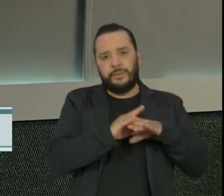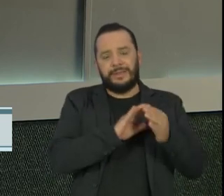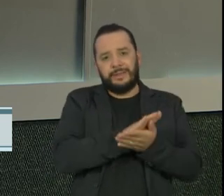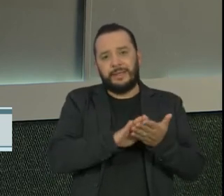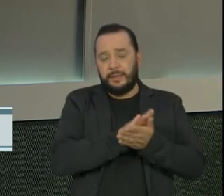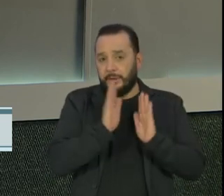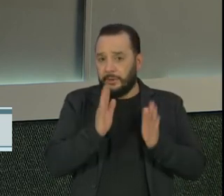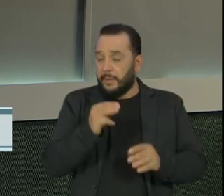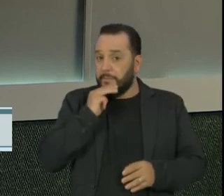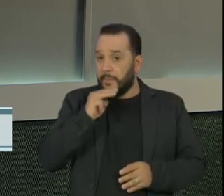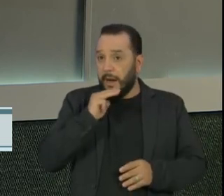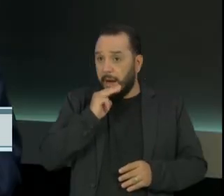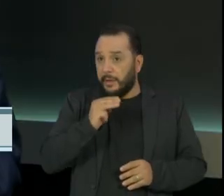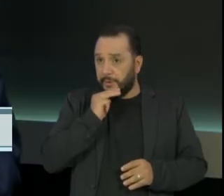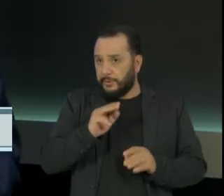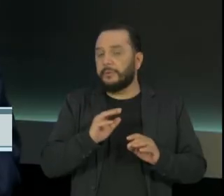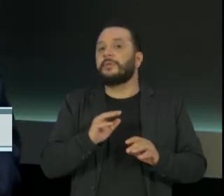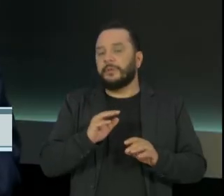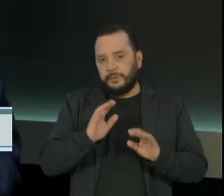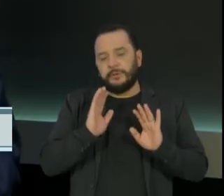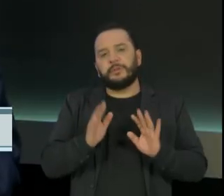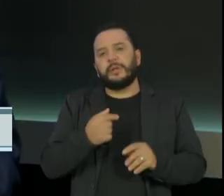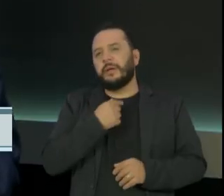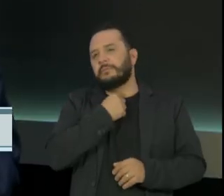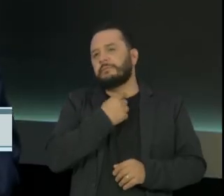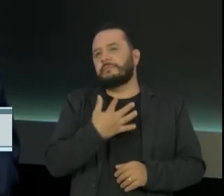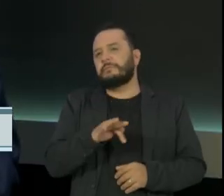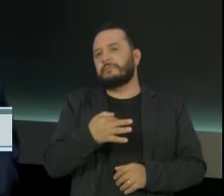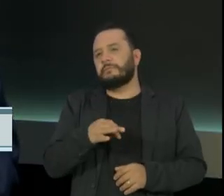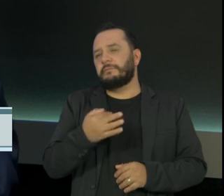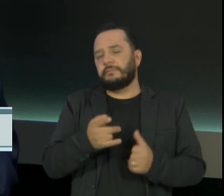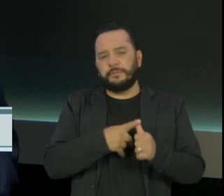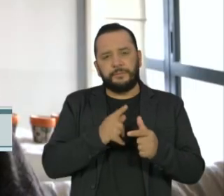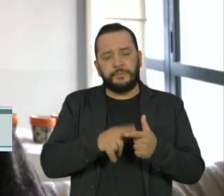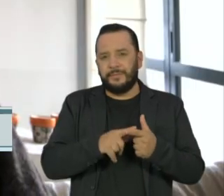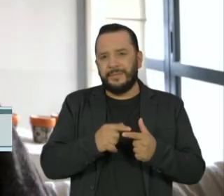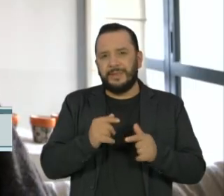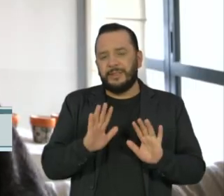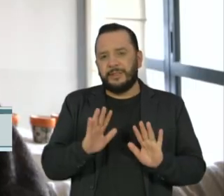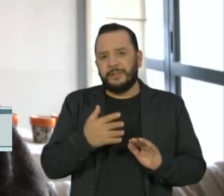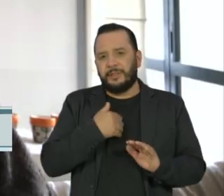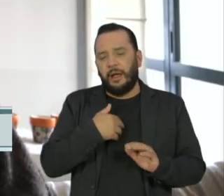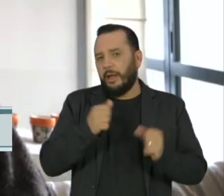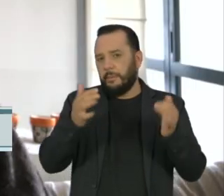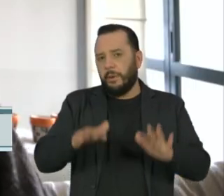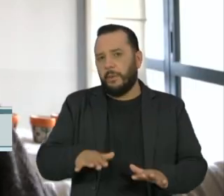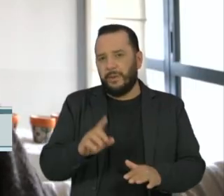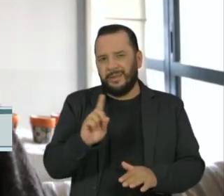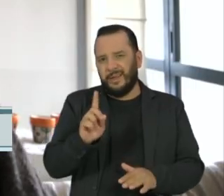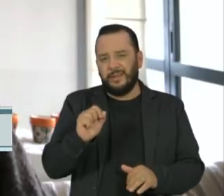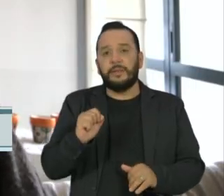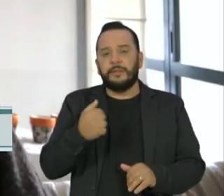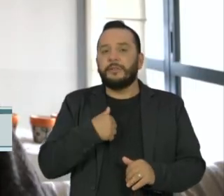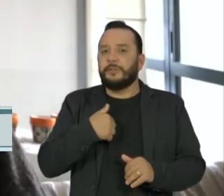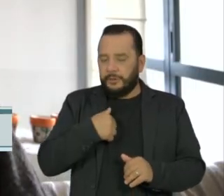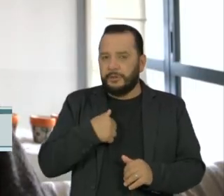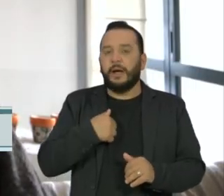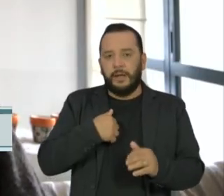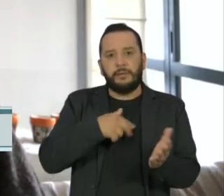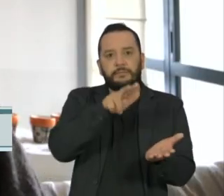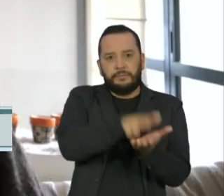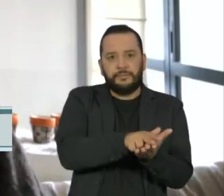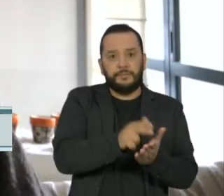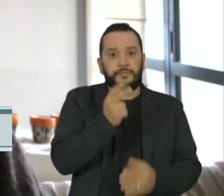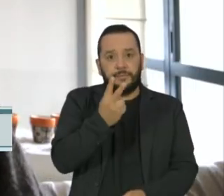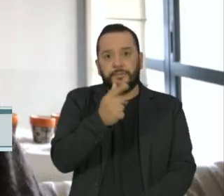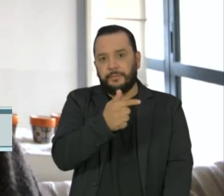um quadro clínico simples, né? dor de garganta, sem grandes complicações. Ele foi detectado, foi internado por 2 semanas,